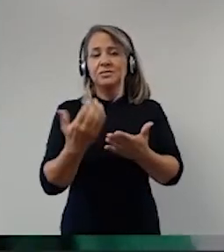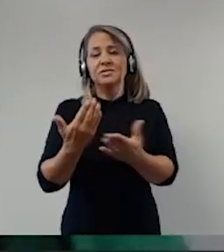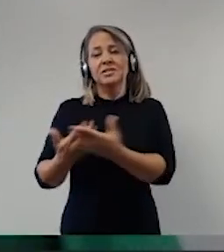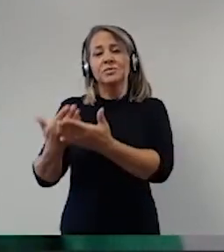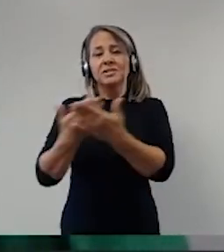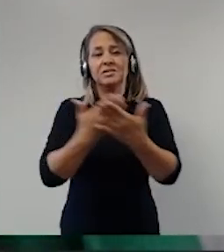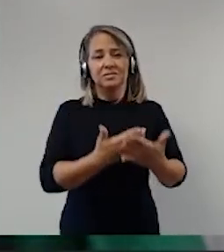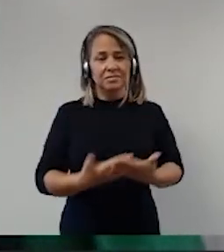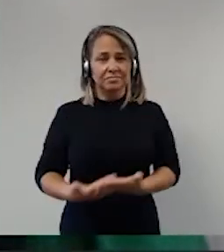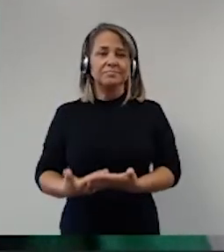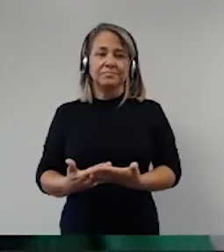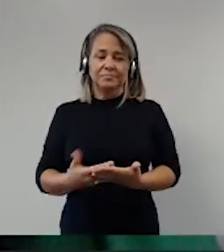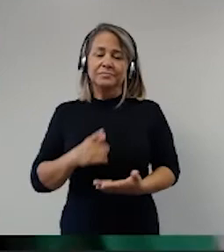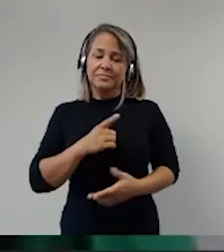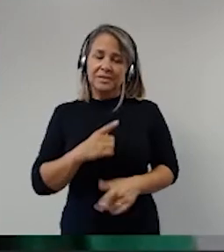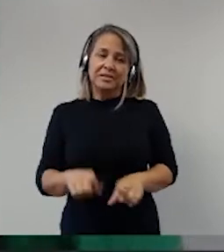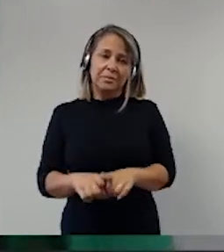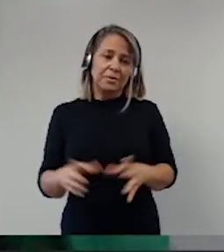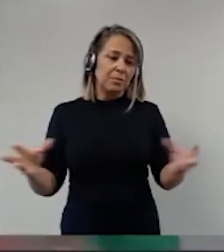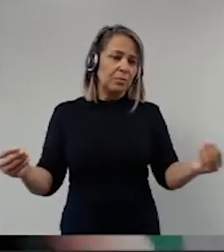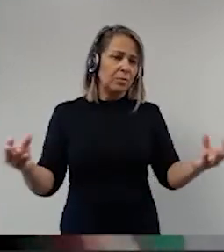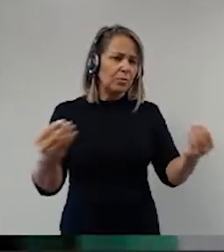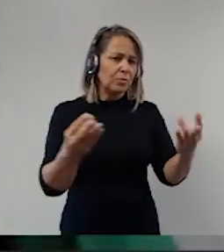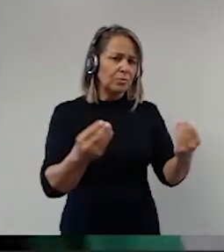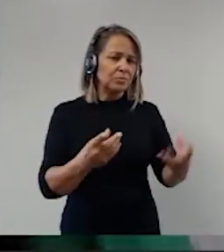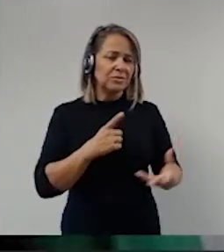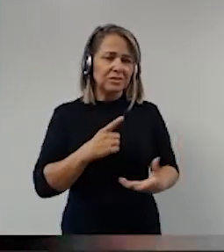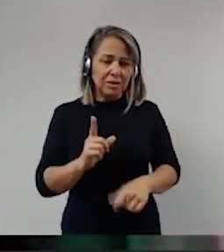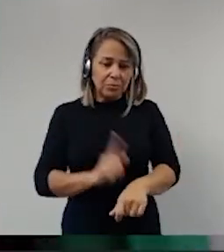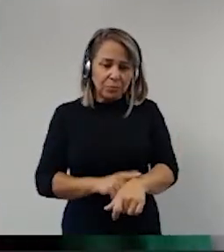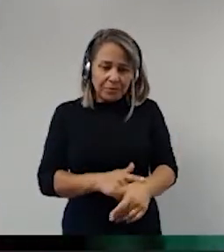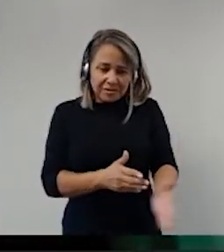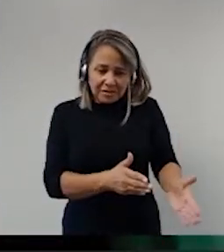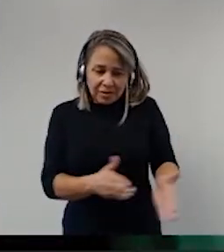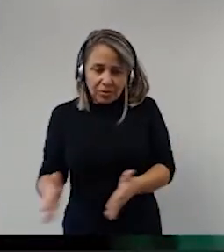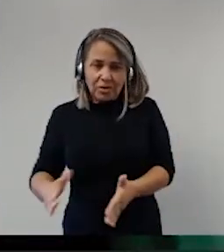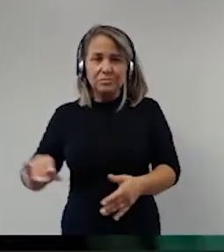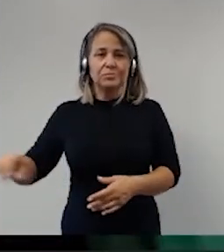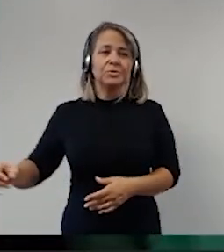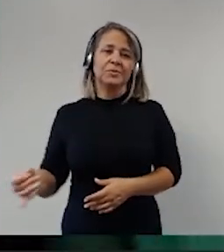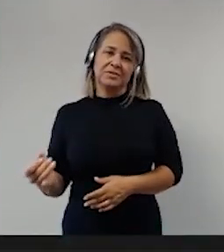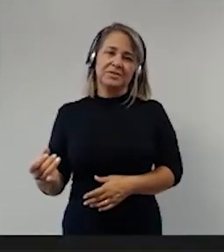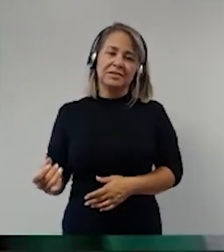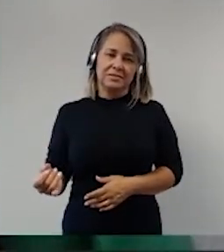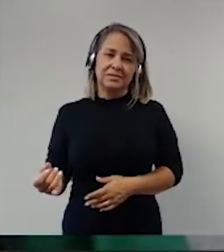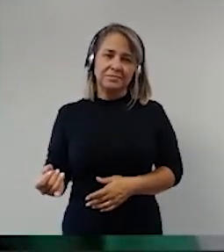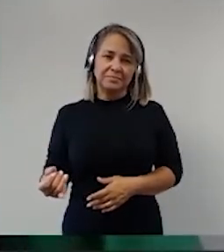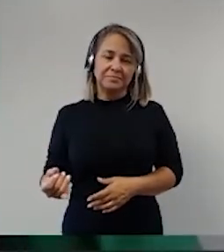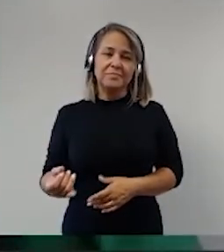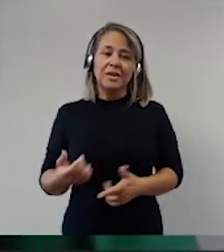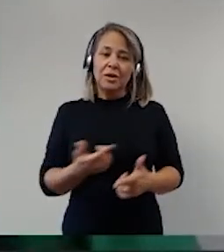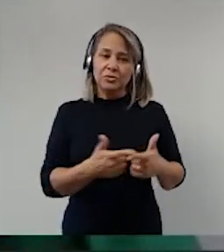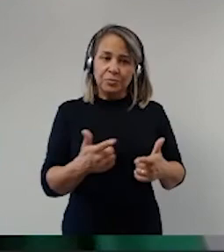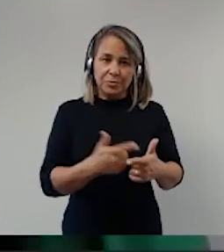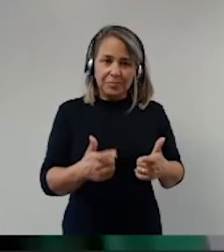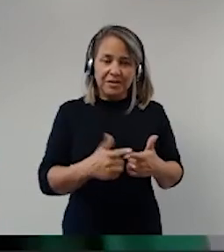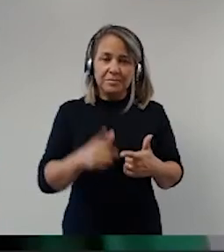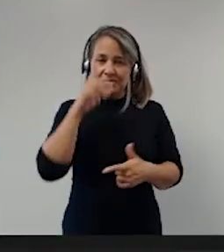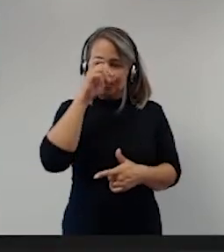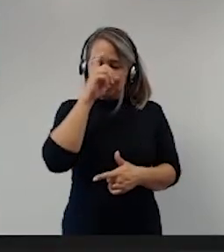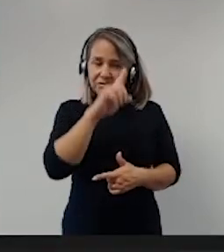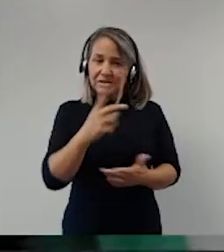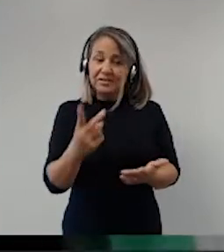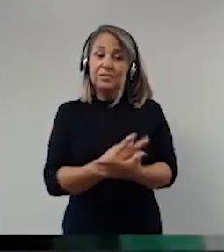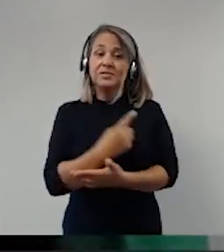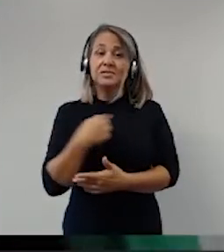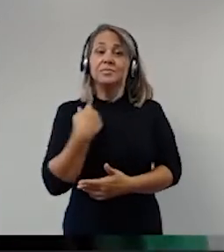nós estamos tendo nesse momento? Nós estamos tendo um momento de oportunidades. Dizem que as crises vêm justamente para isso.